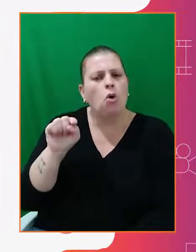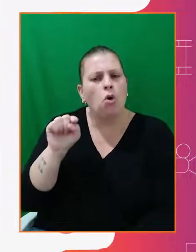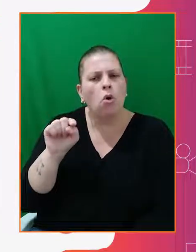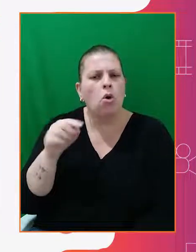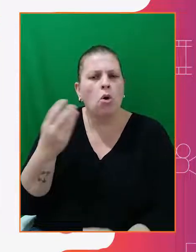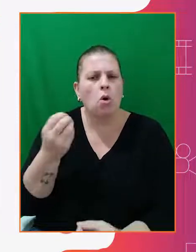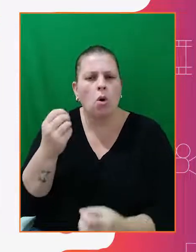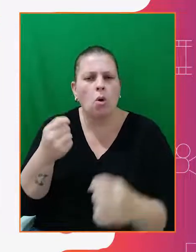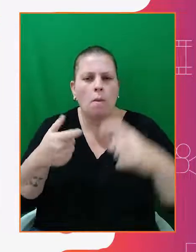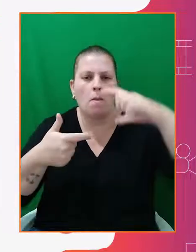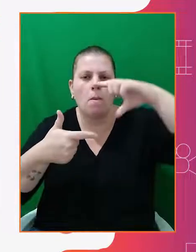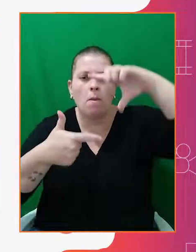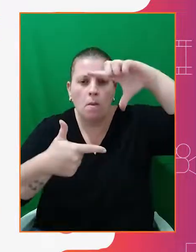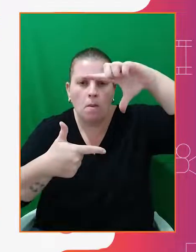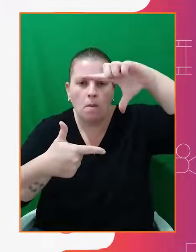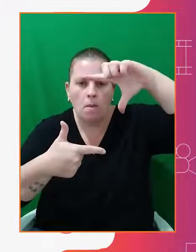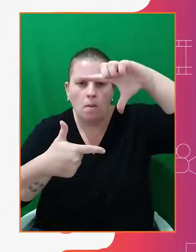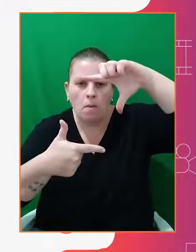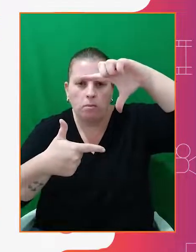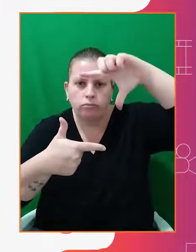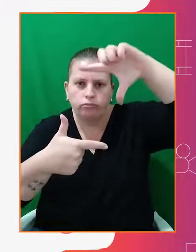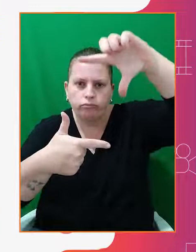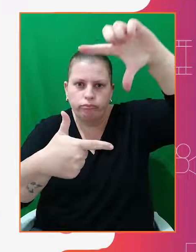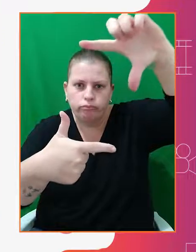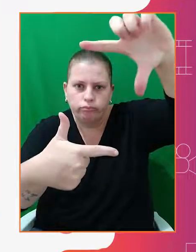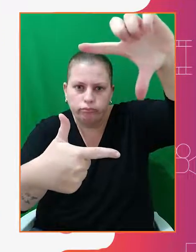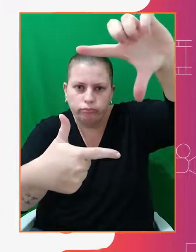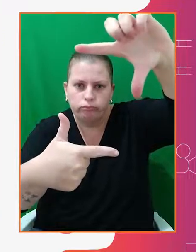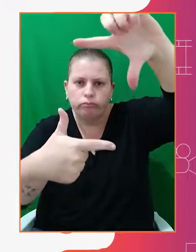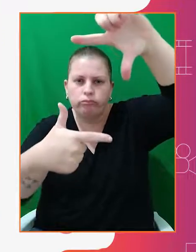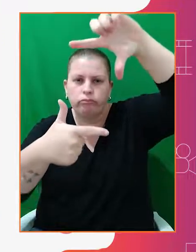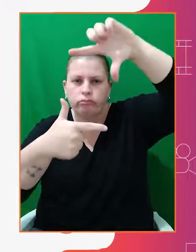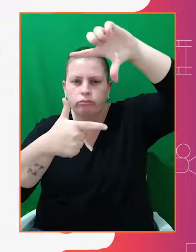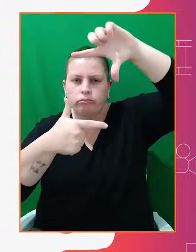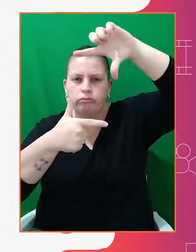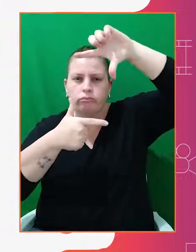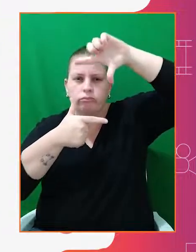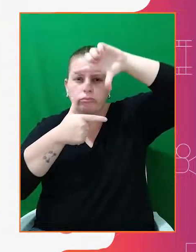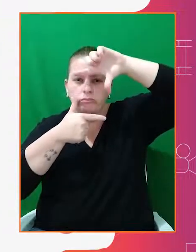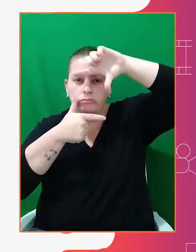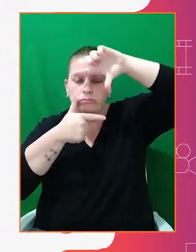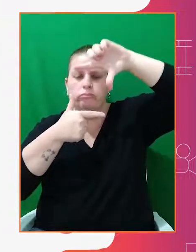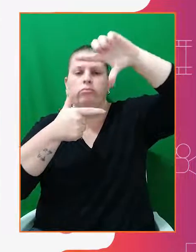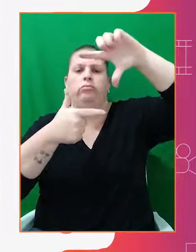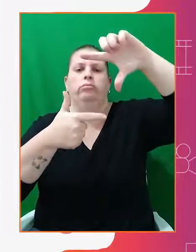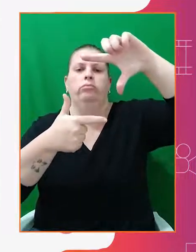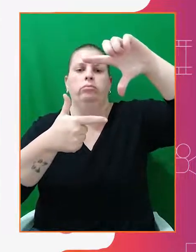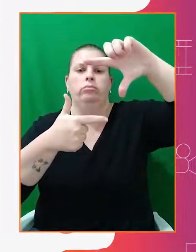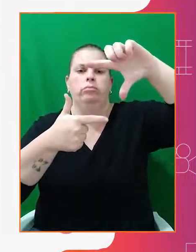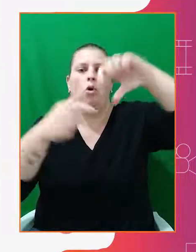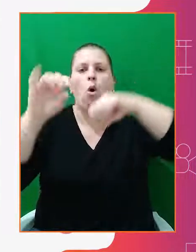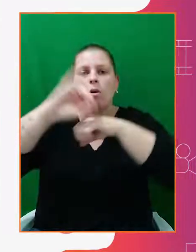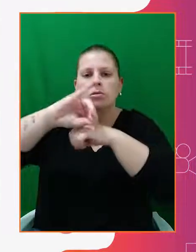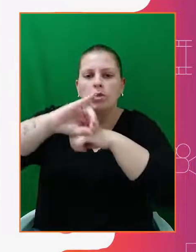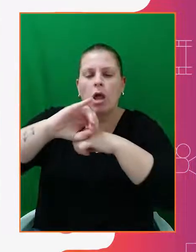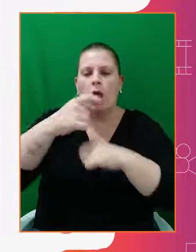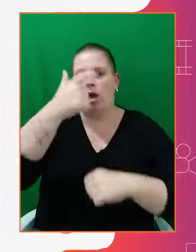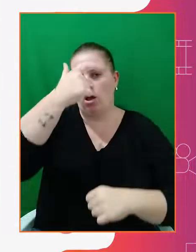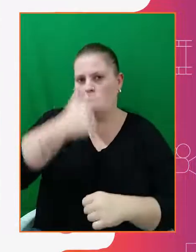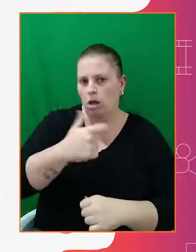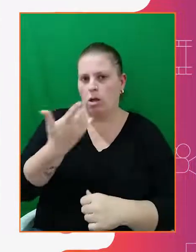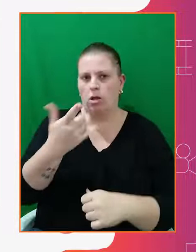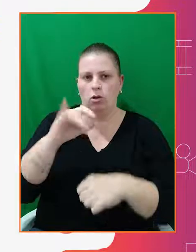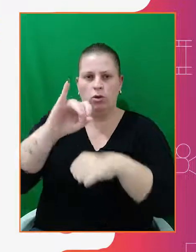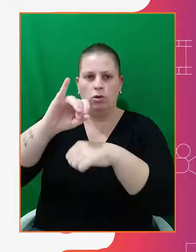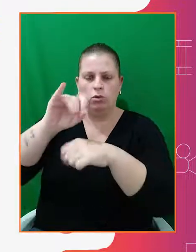modo falando, é como o quadro pega o personagem ou pega o objeto, né? É por onde ele está fechado.